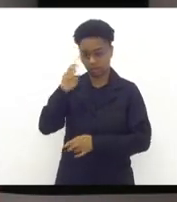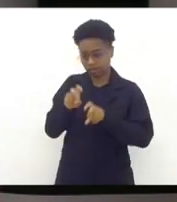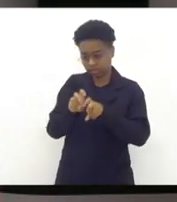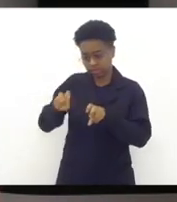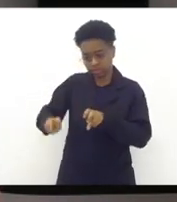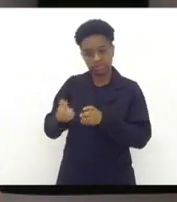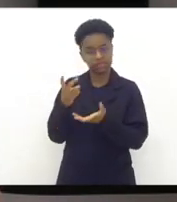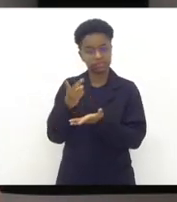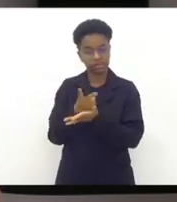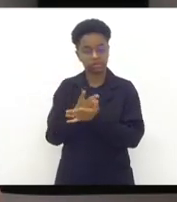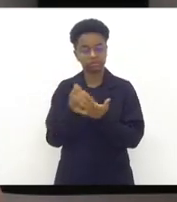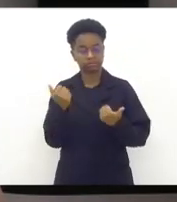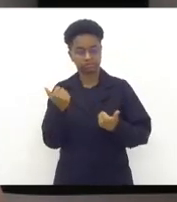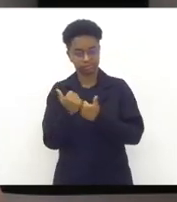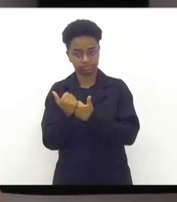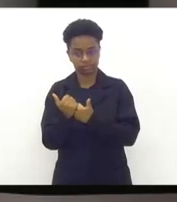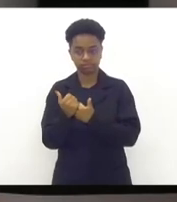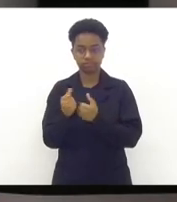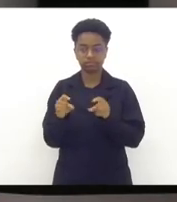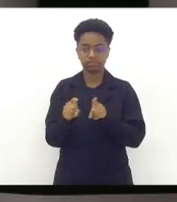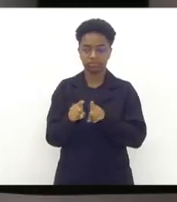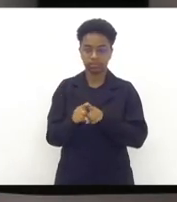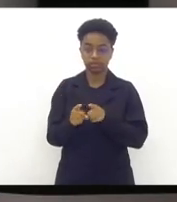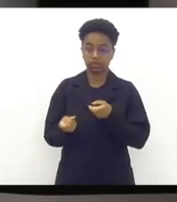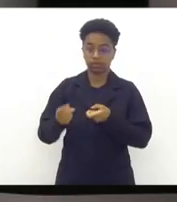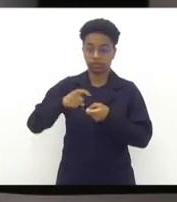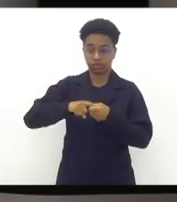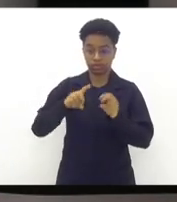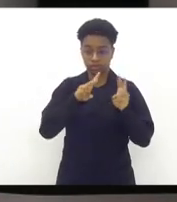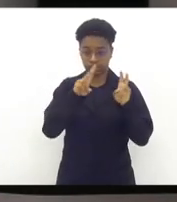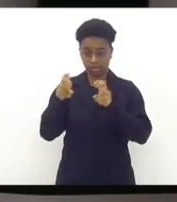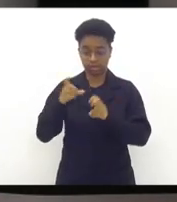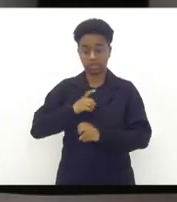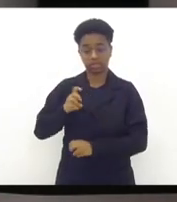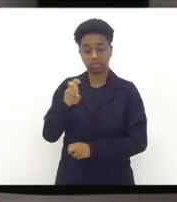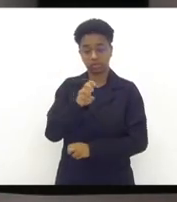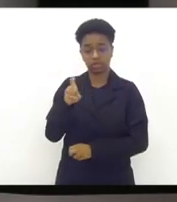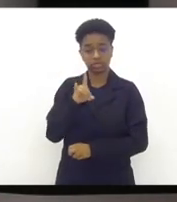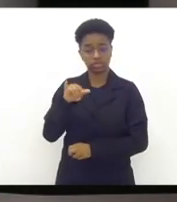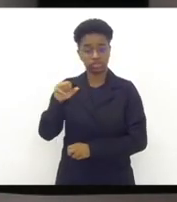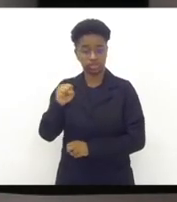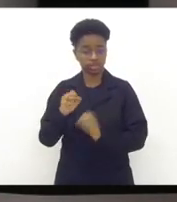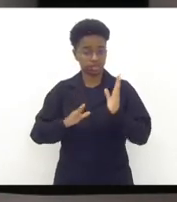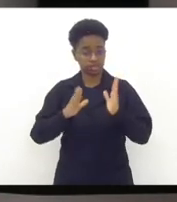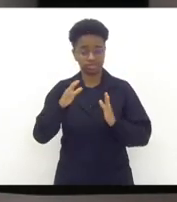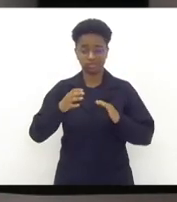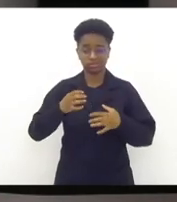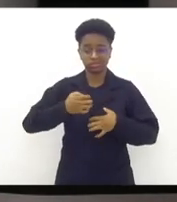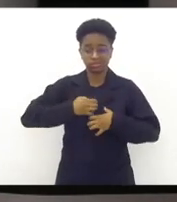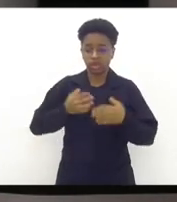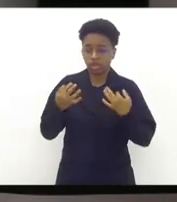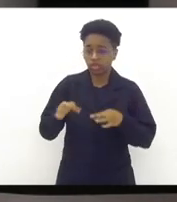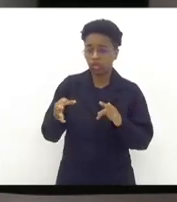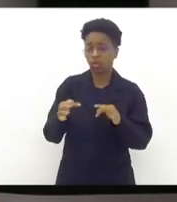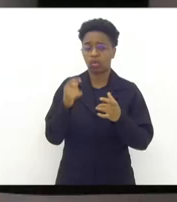sempre. E voltando ao assunto, foram 55 dias de muita dor e desespero.